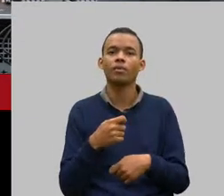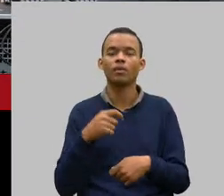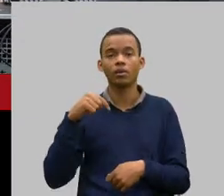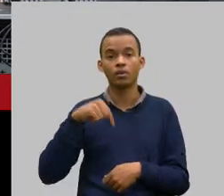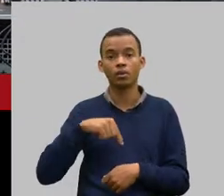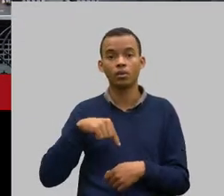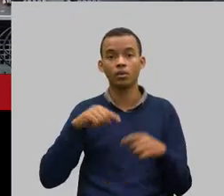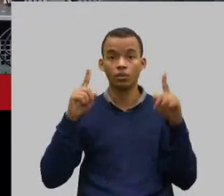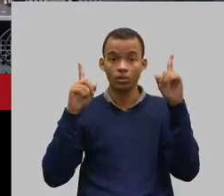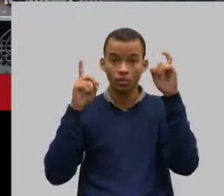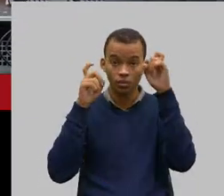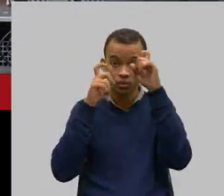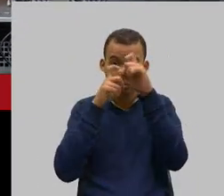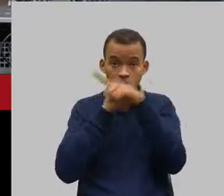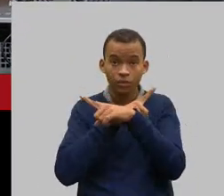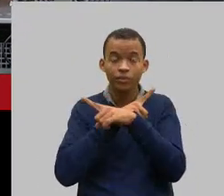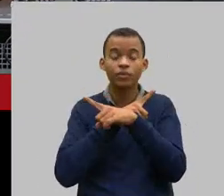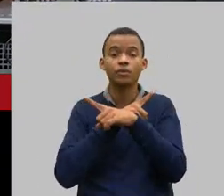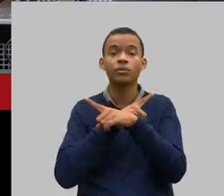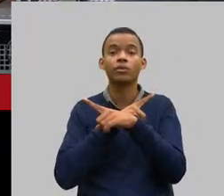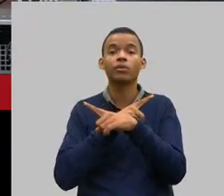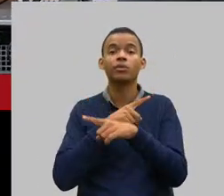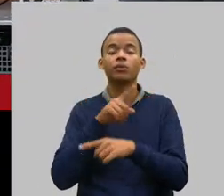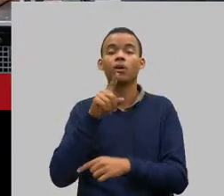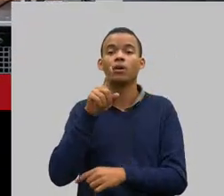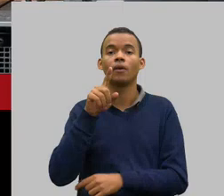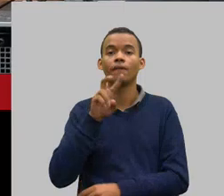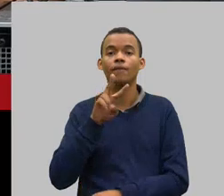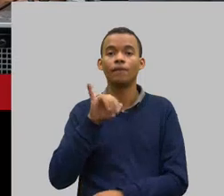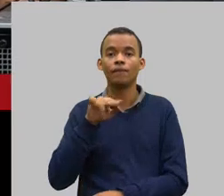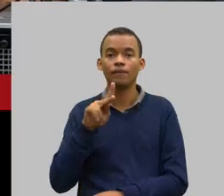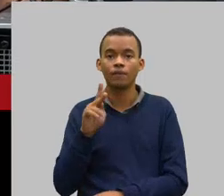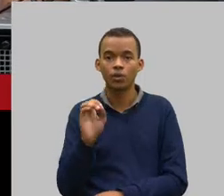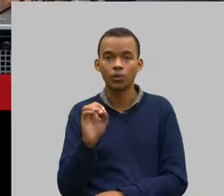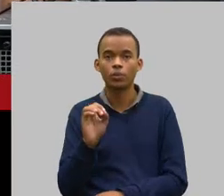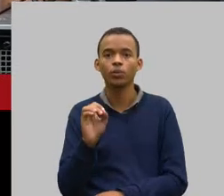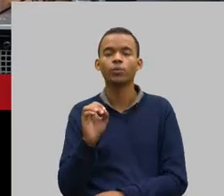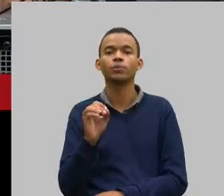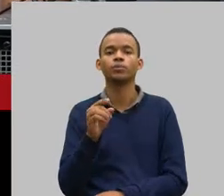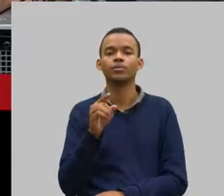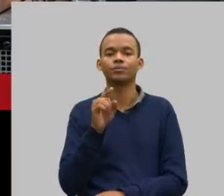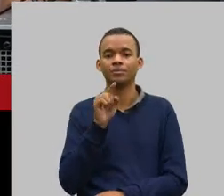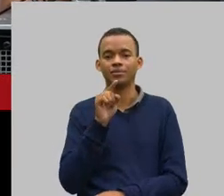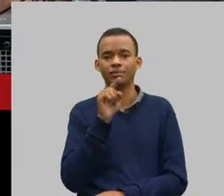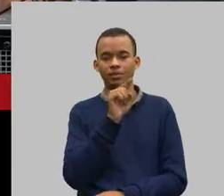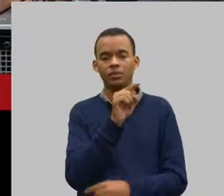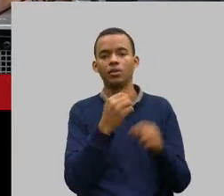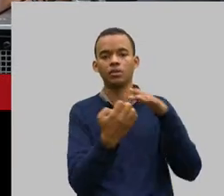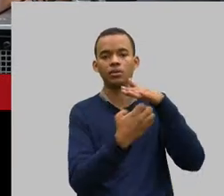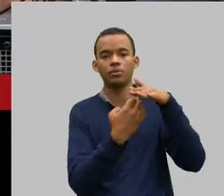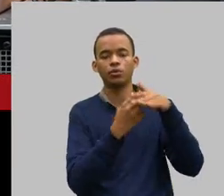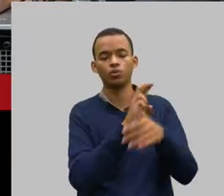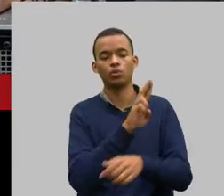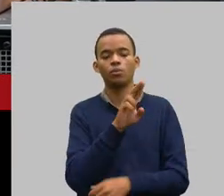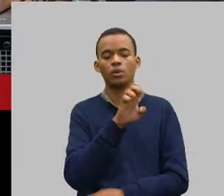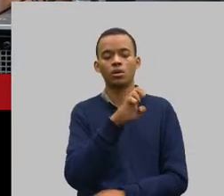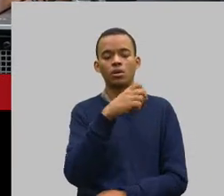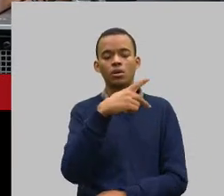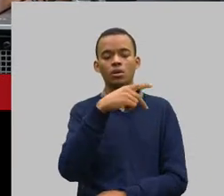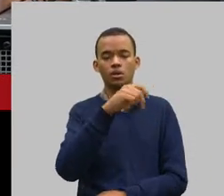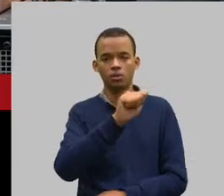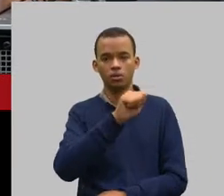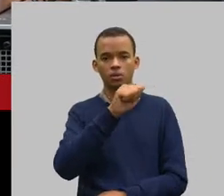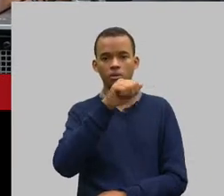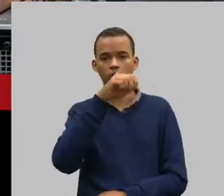Gerais nós temos hoje né Graças né a nossa EPAMIG E aí eu volto a dizer que o Senhor tem